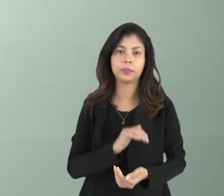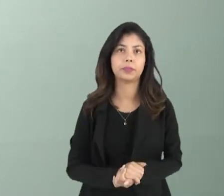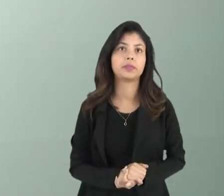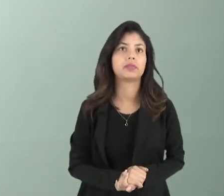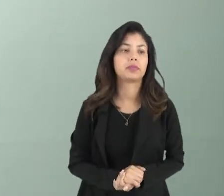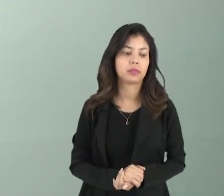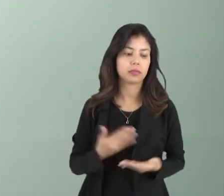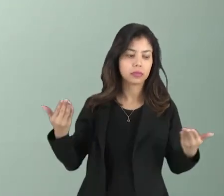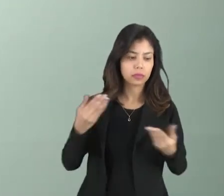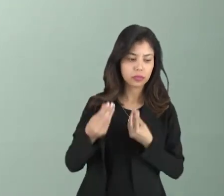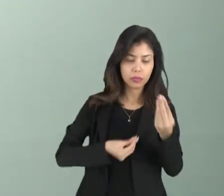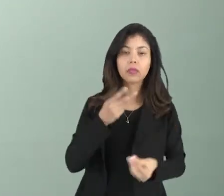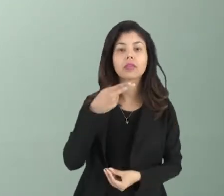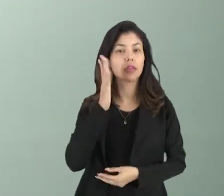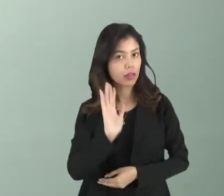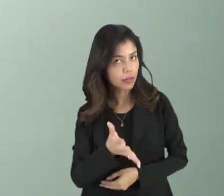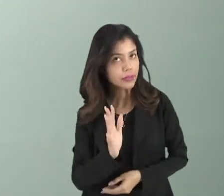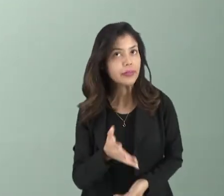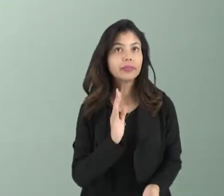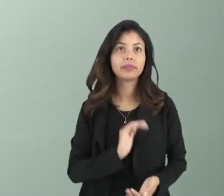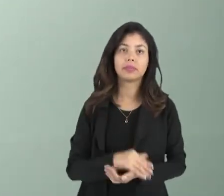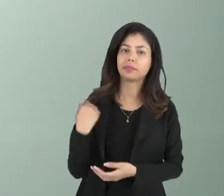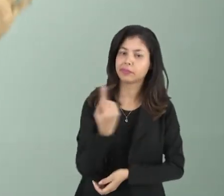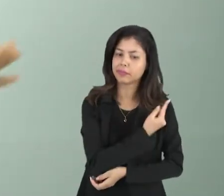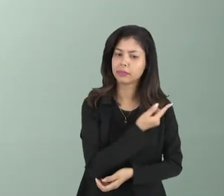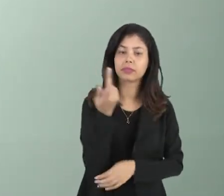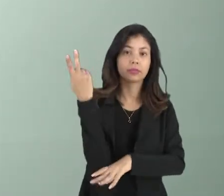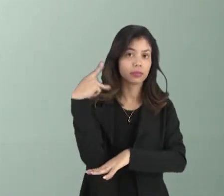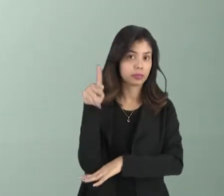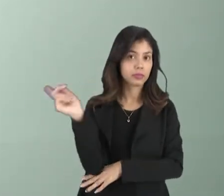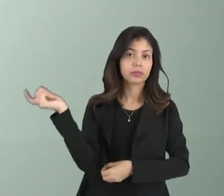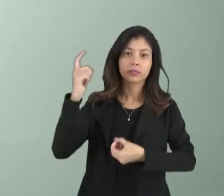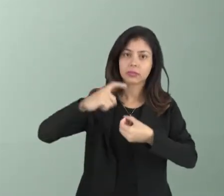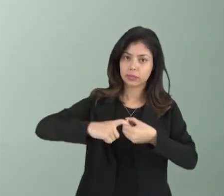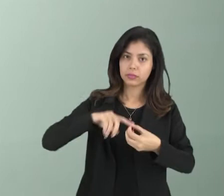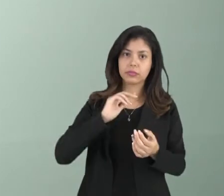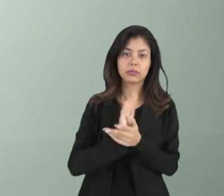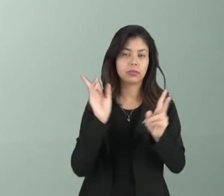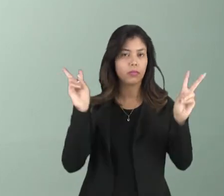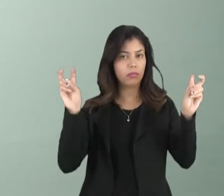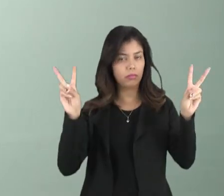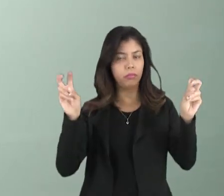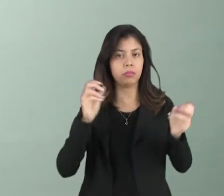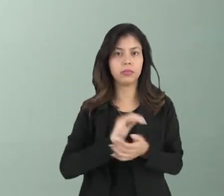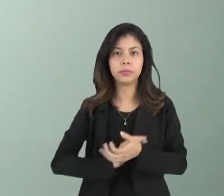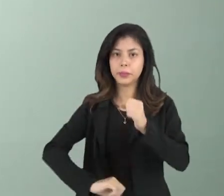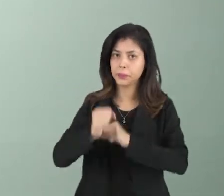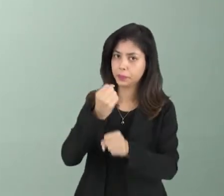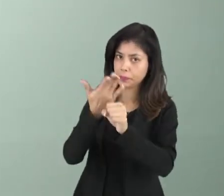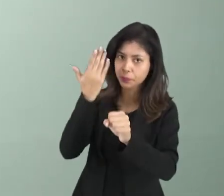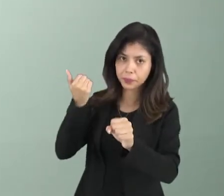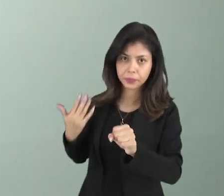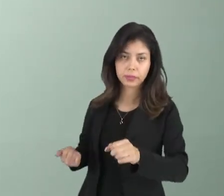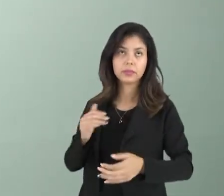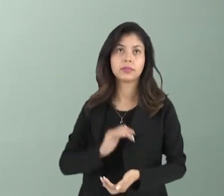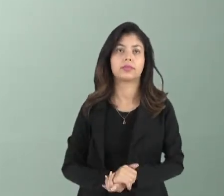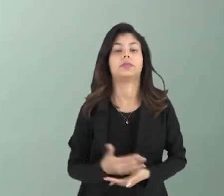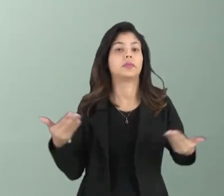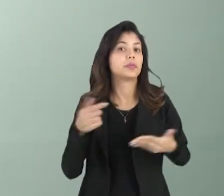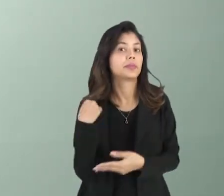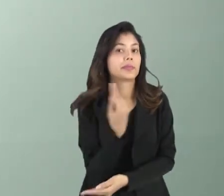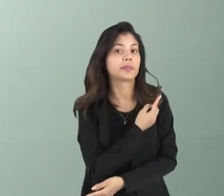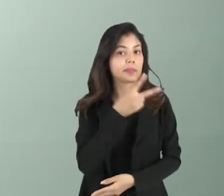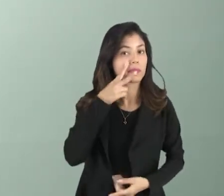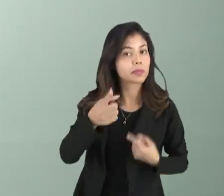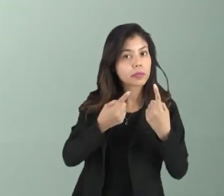tá? Como eu sempre venho dizendo, nós estamos aí no nosso período de retomada, né, de assuntos que vocês viram no ano passado. E